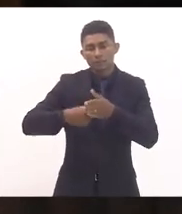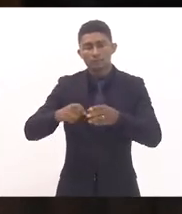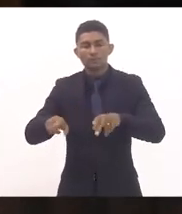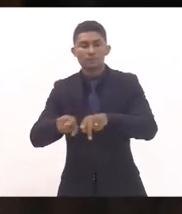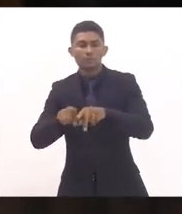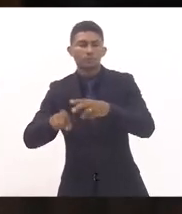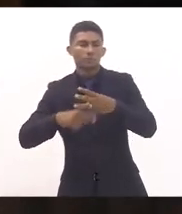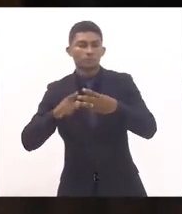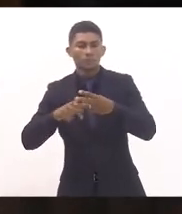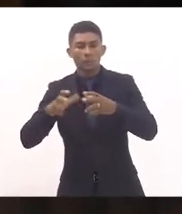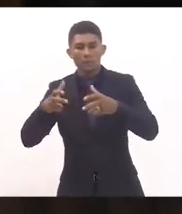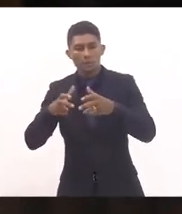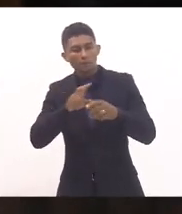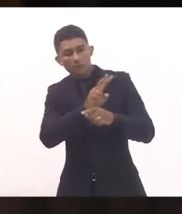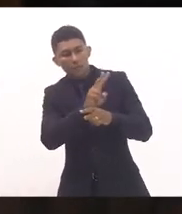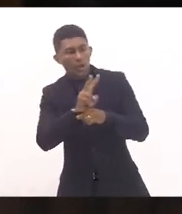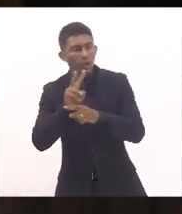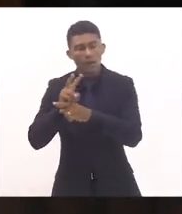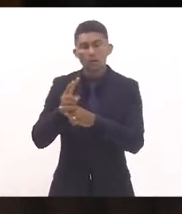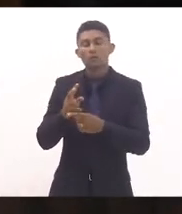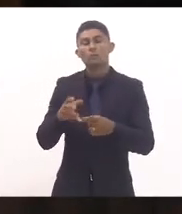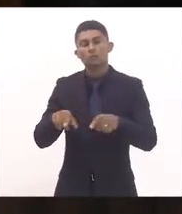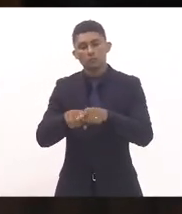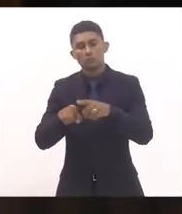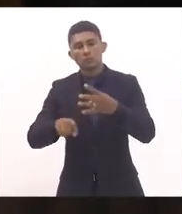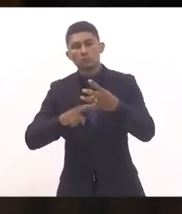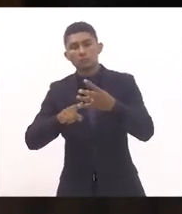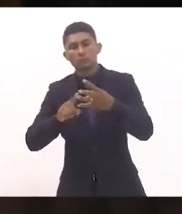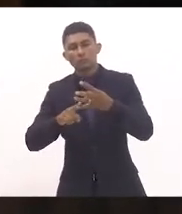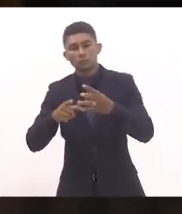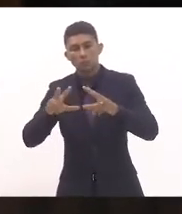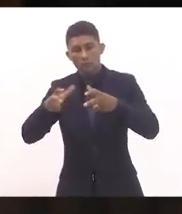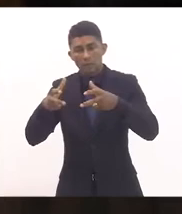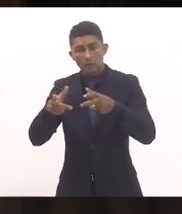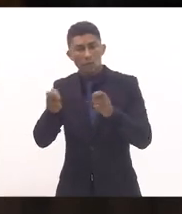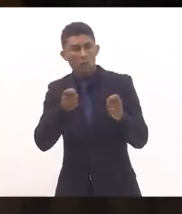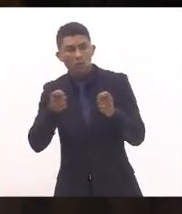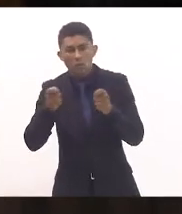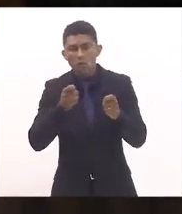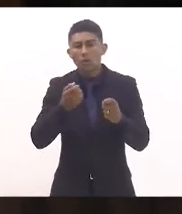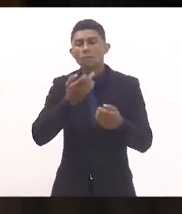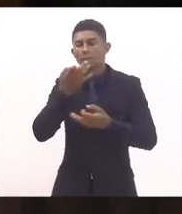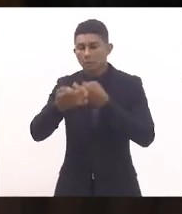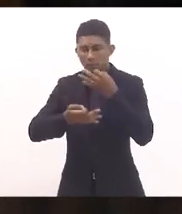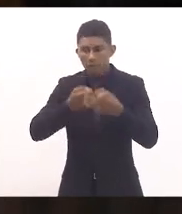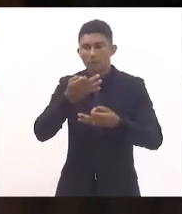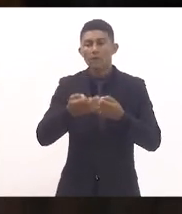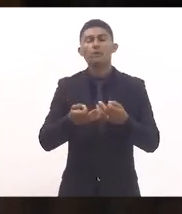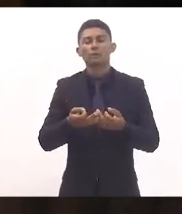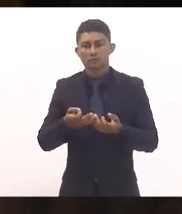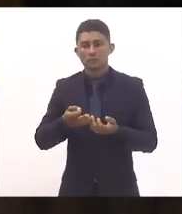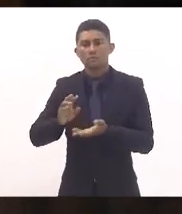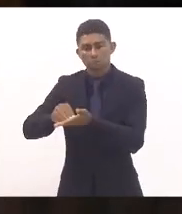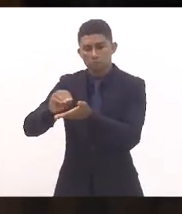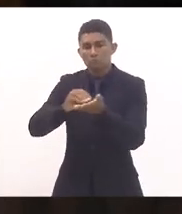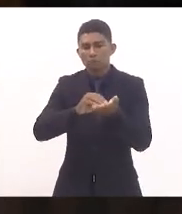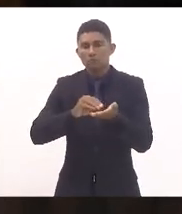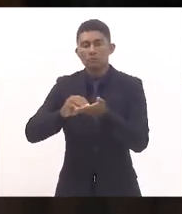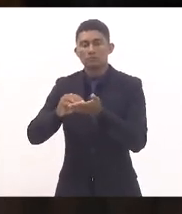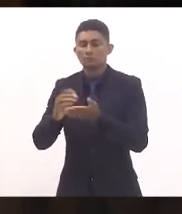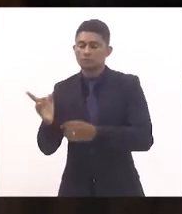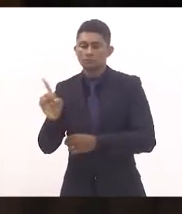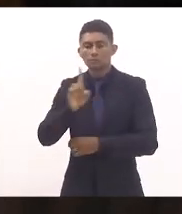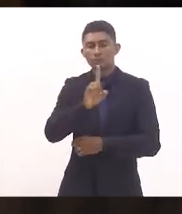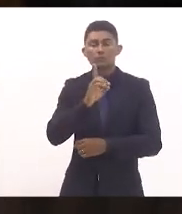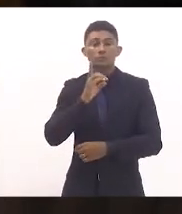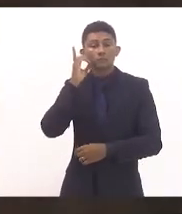dos tributos estaduais, de orçamento, finanças, fiscalização financeira e controle, as emendas de plenário. Permite parecer, deputado Márcio